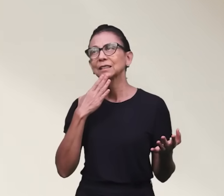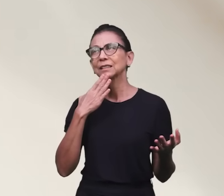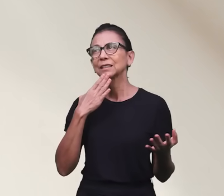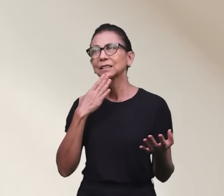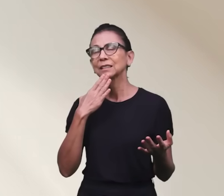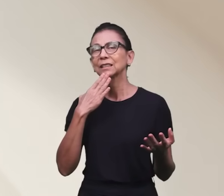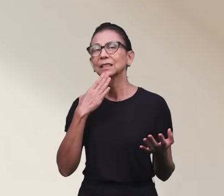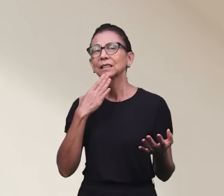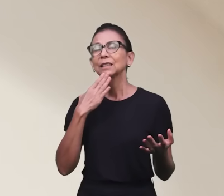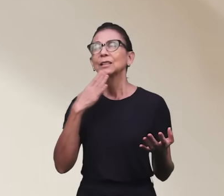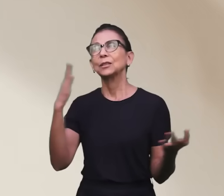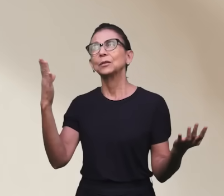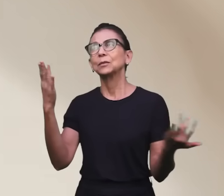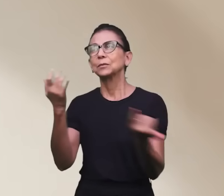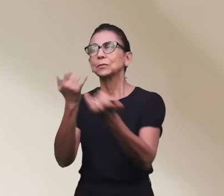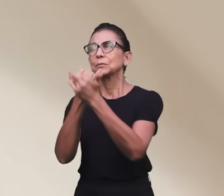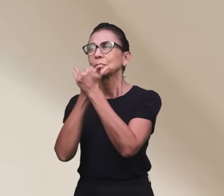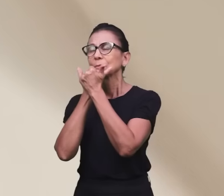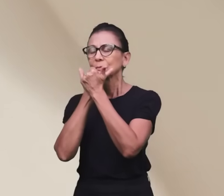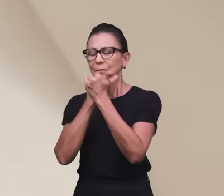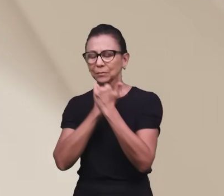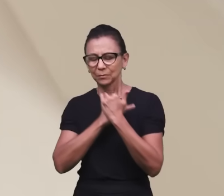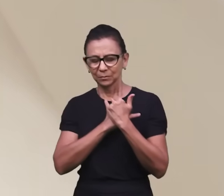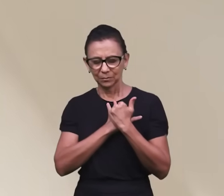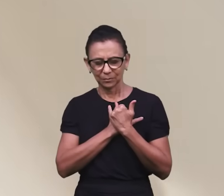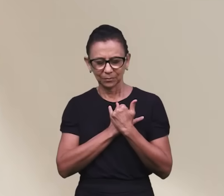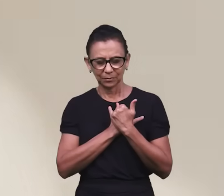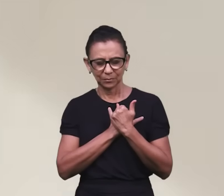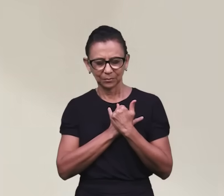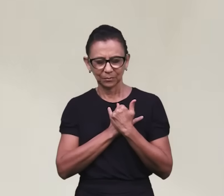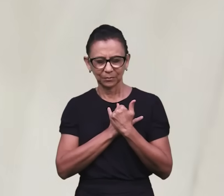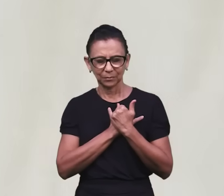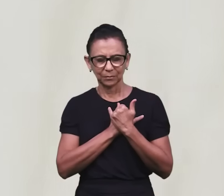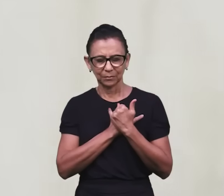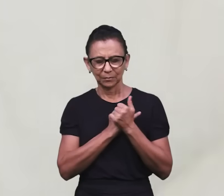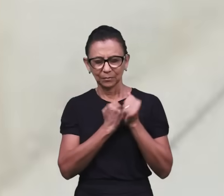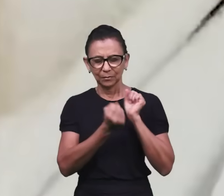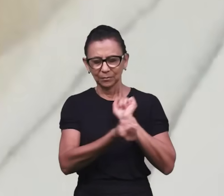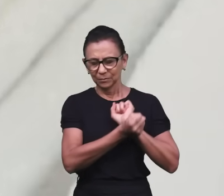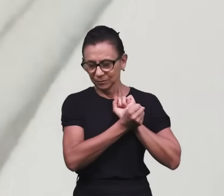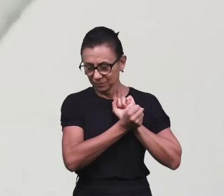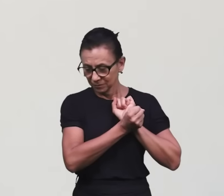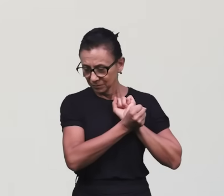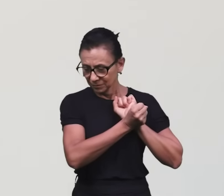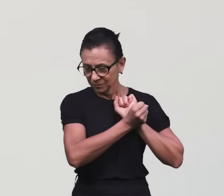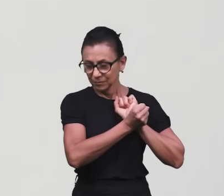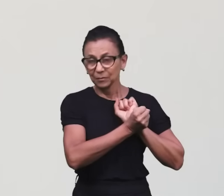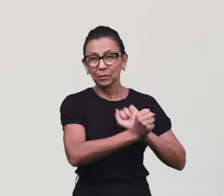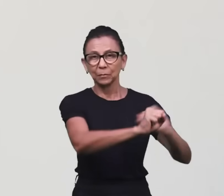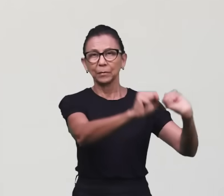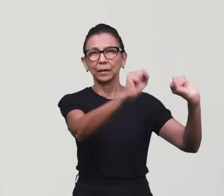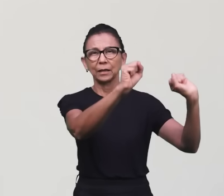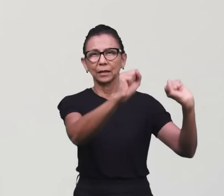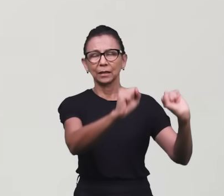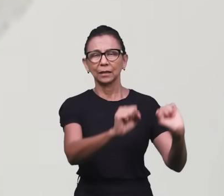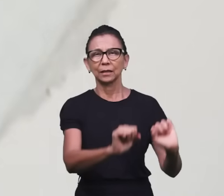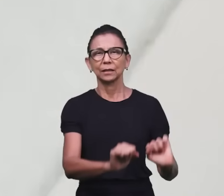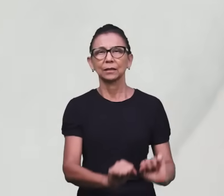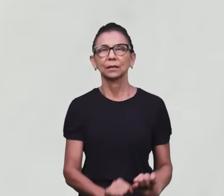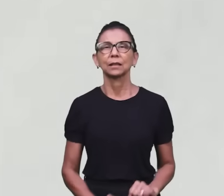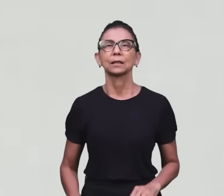para pedir o Teu perdão e